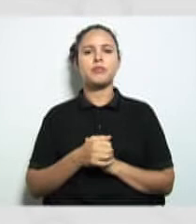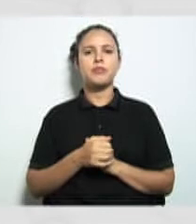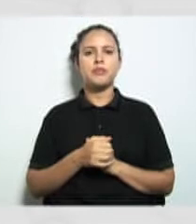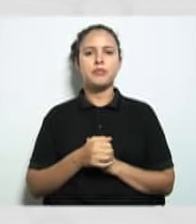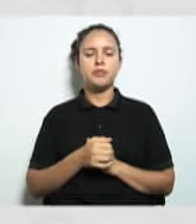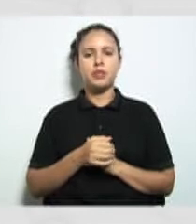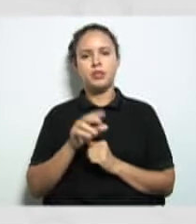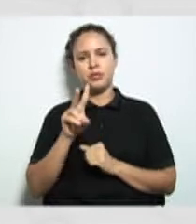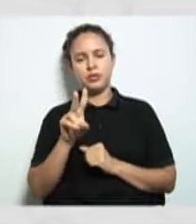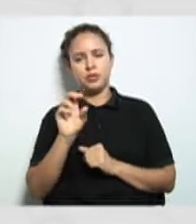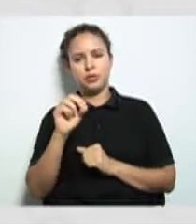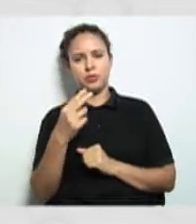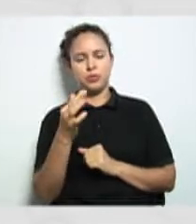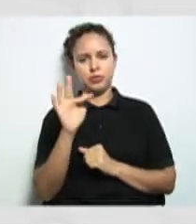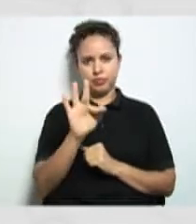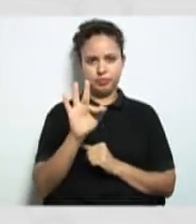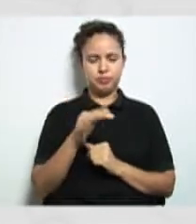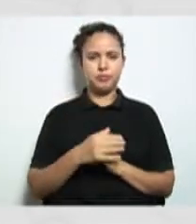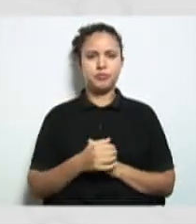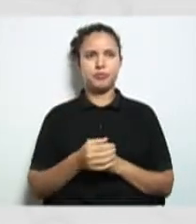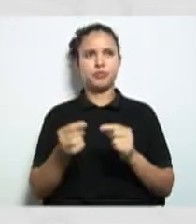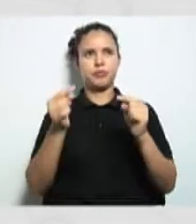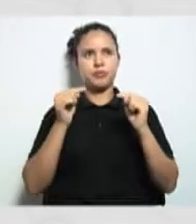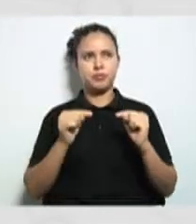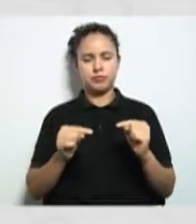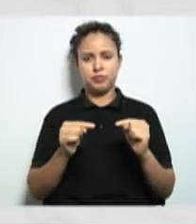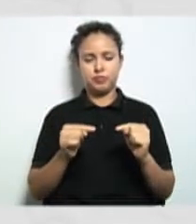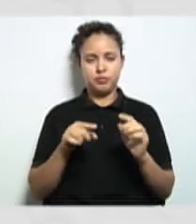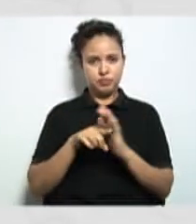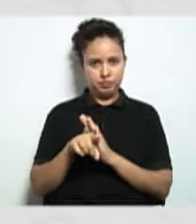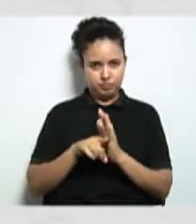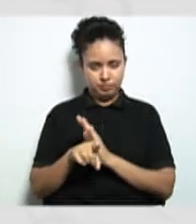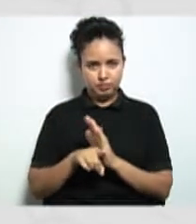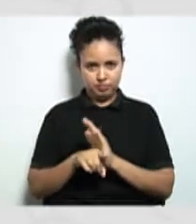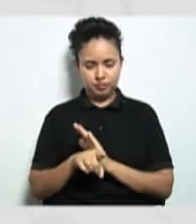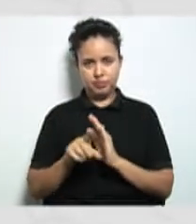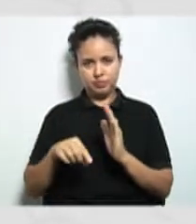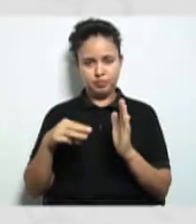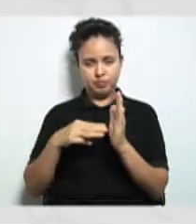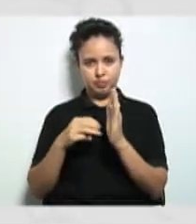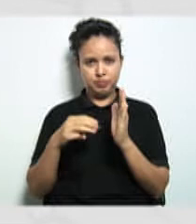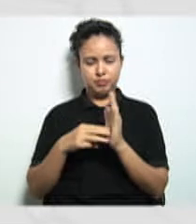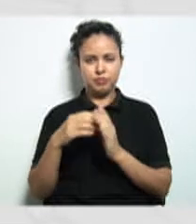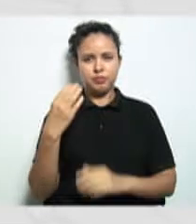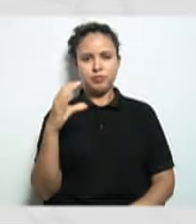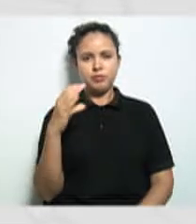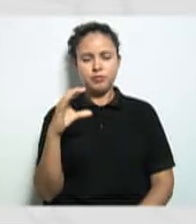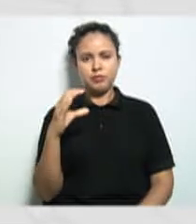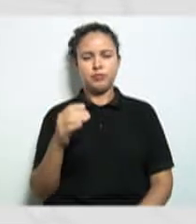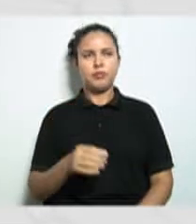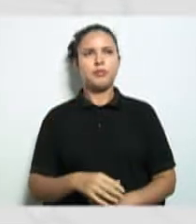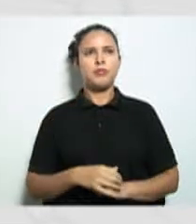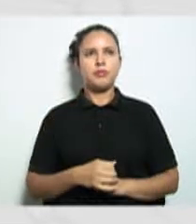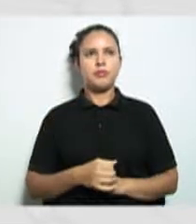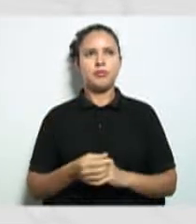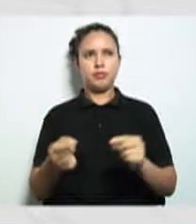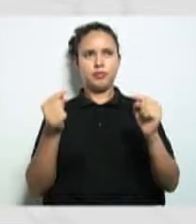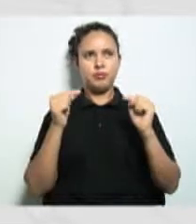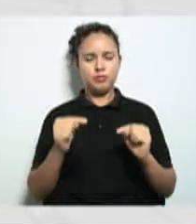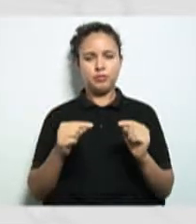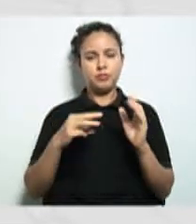ou F. A pesquisa científica baseia-se no método científico. Depois, o